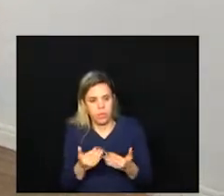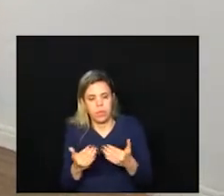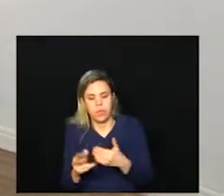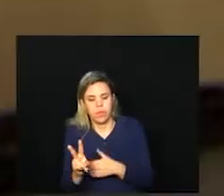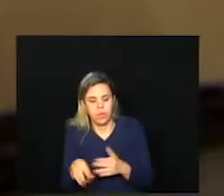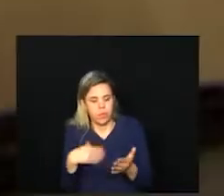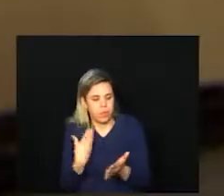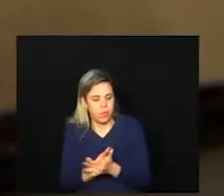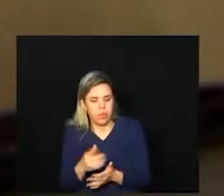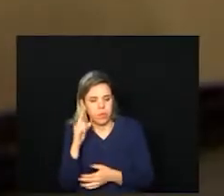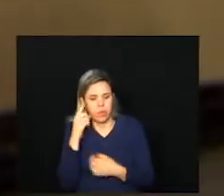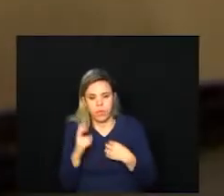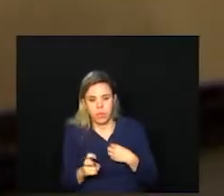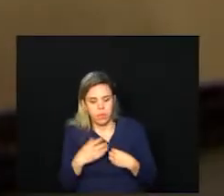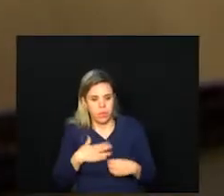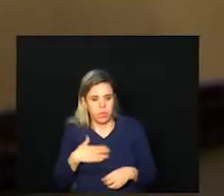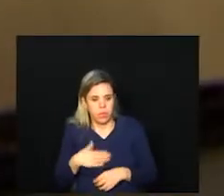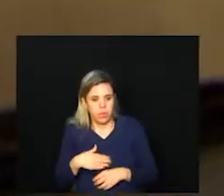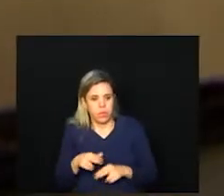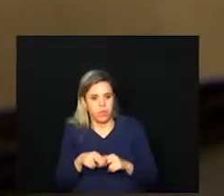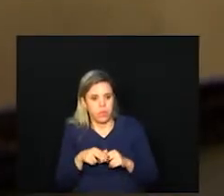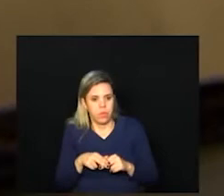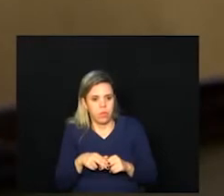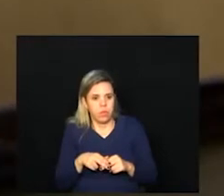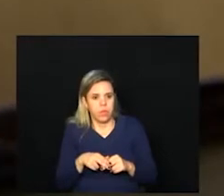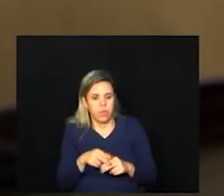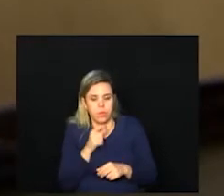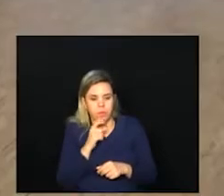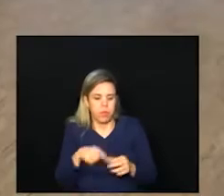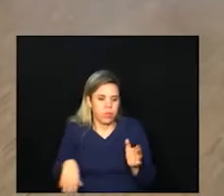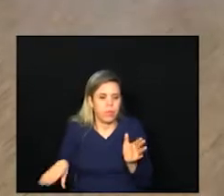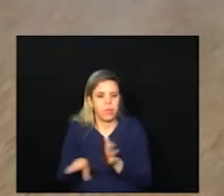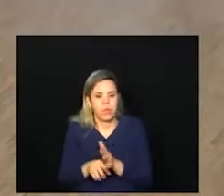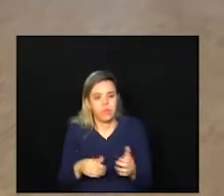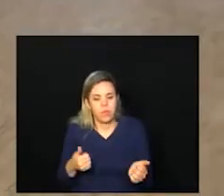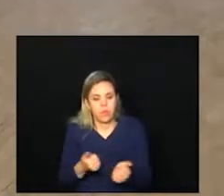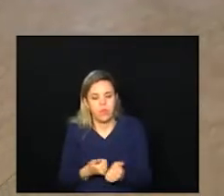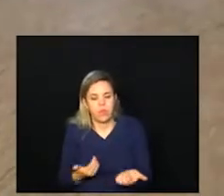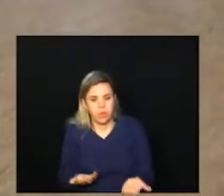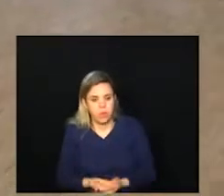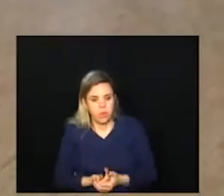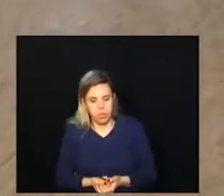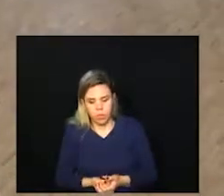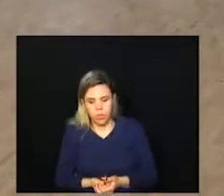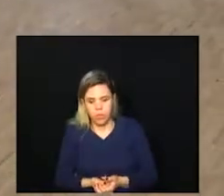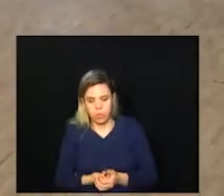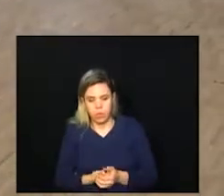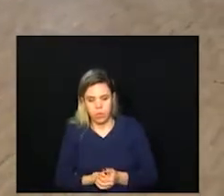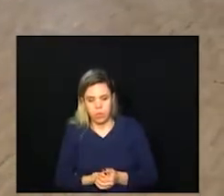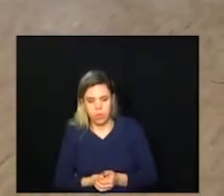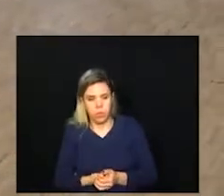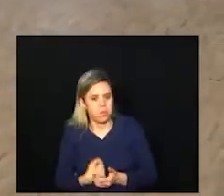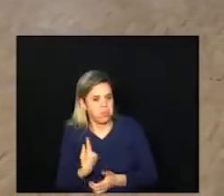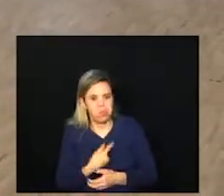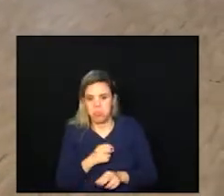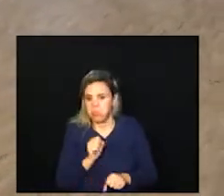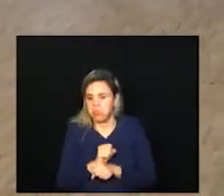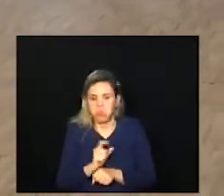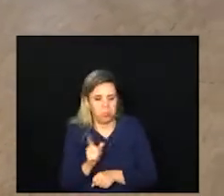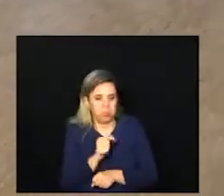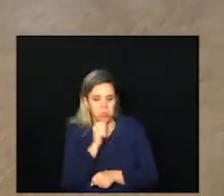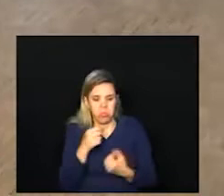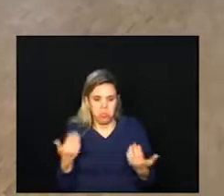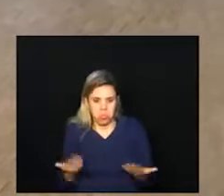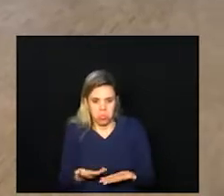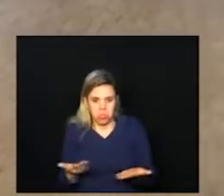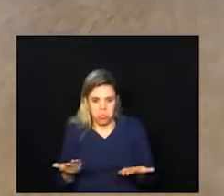estendida até o dia 15 de agosto, justamente por conta desse frio que aconteceu aí, que não era tão esperado. E